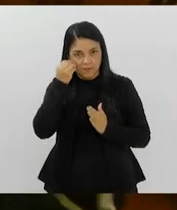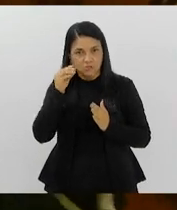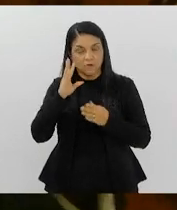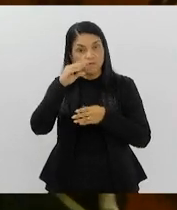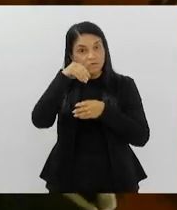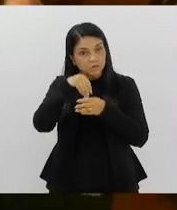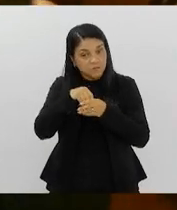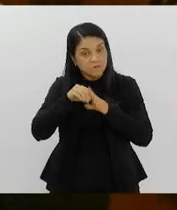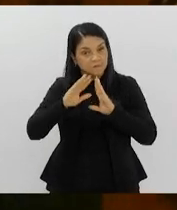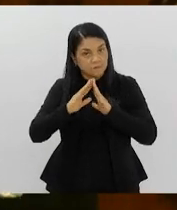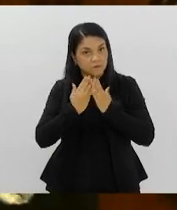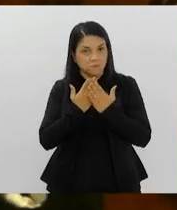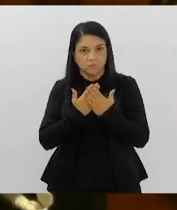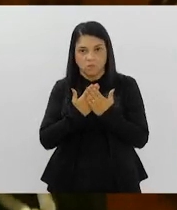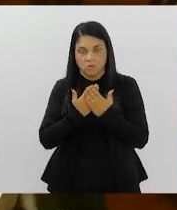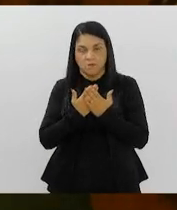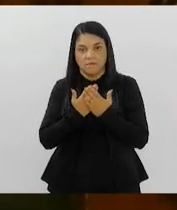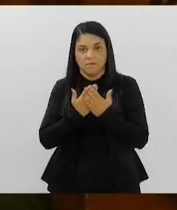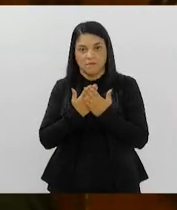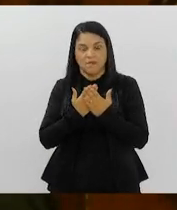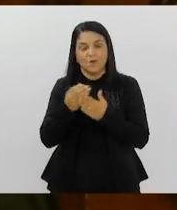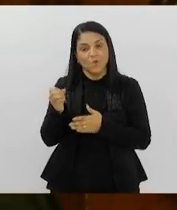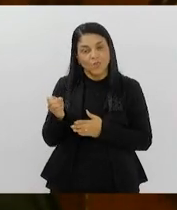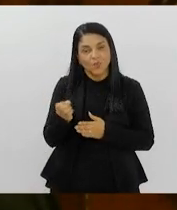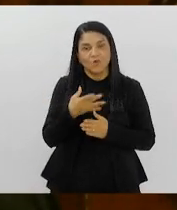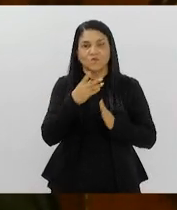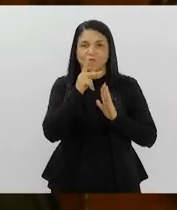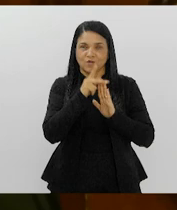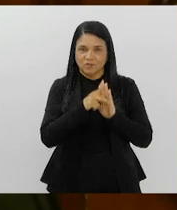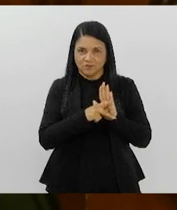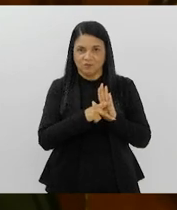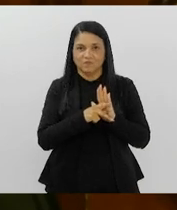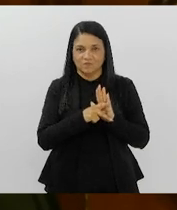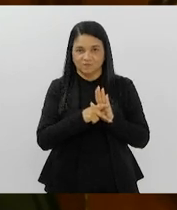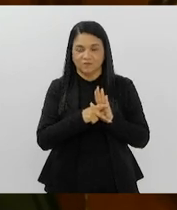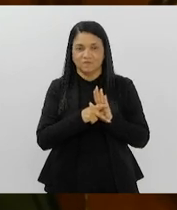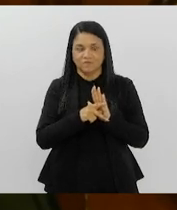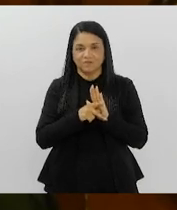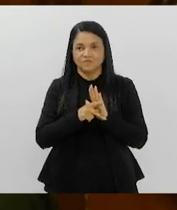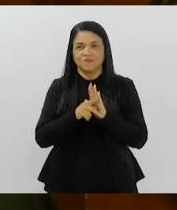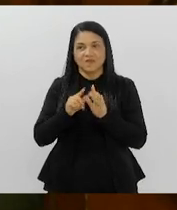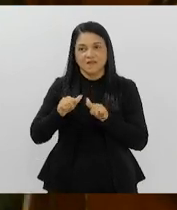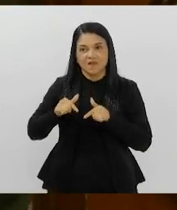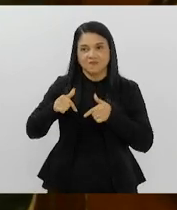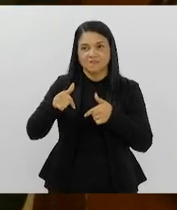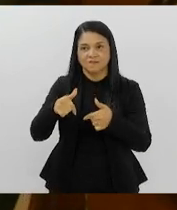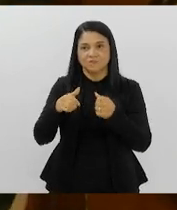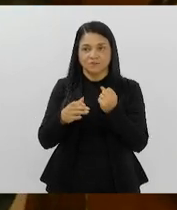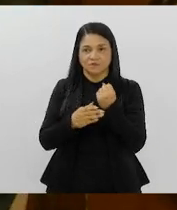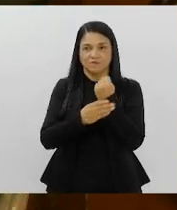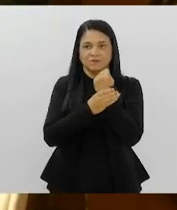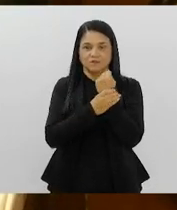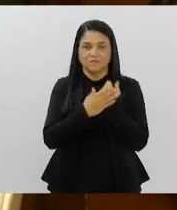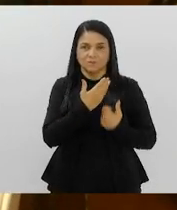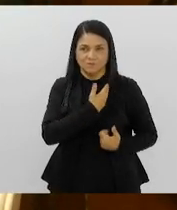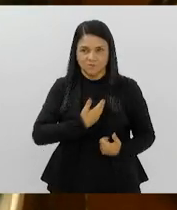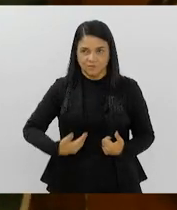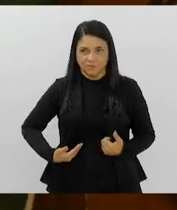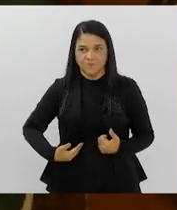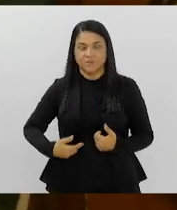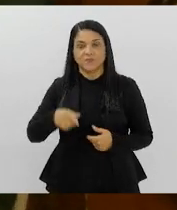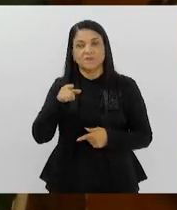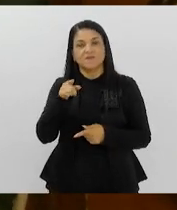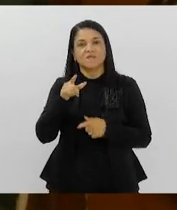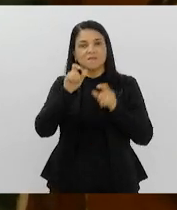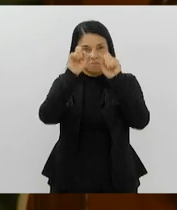ambiente escolar, e ele é o nosso caçulinha na nossa ações de segurança pública. E essa foto aí,